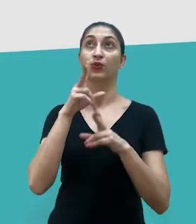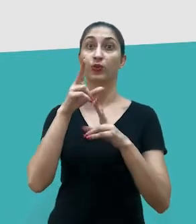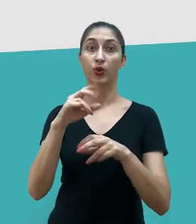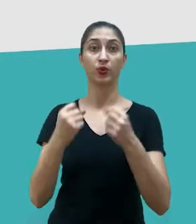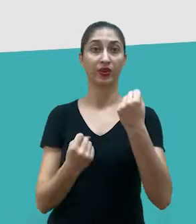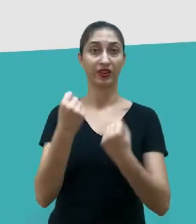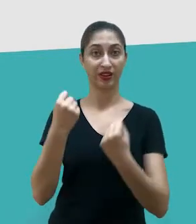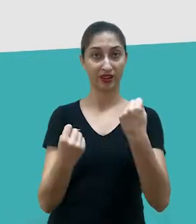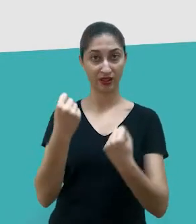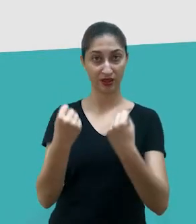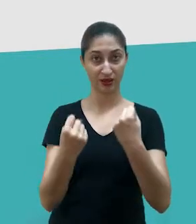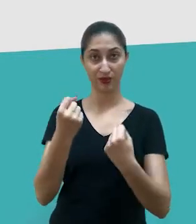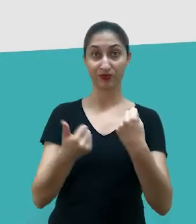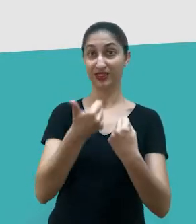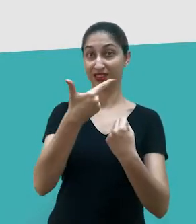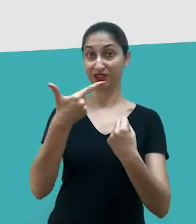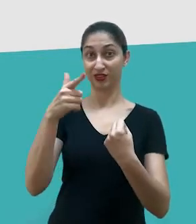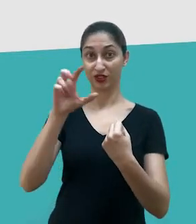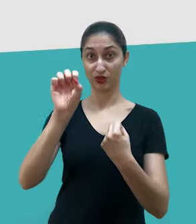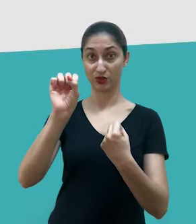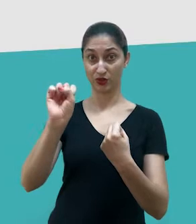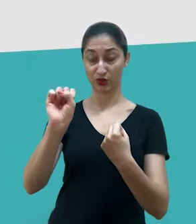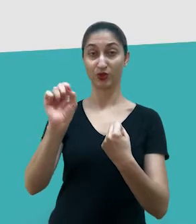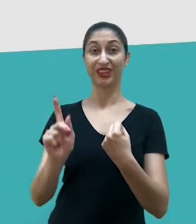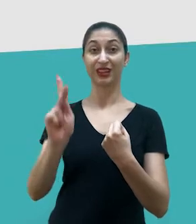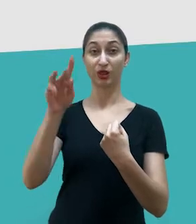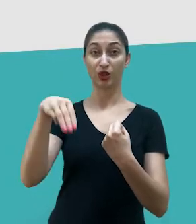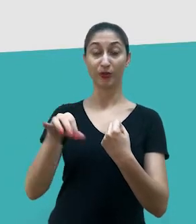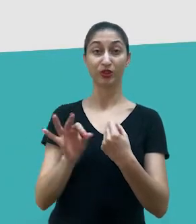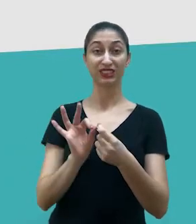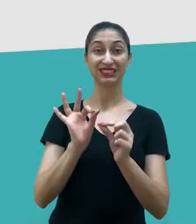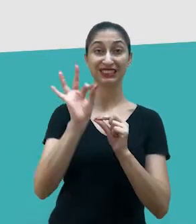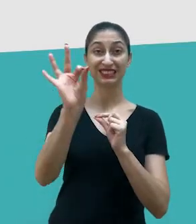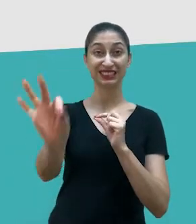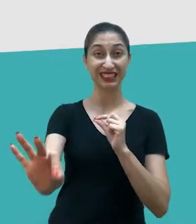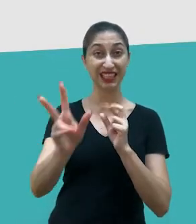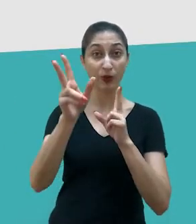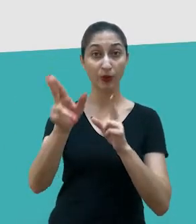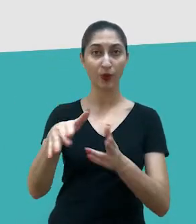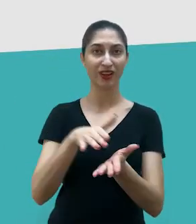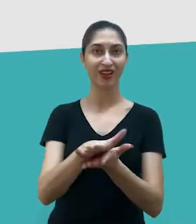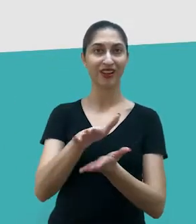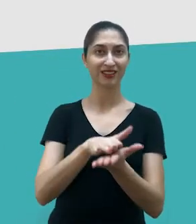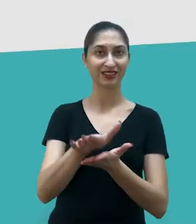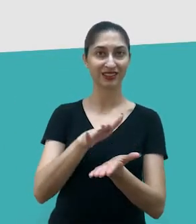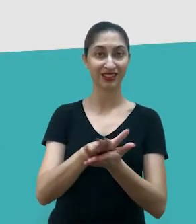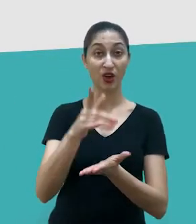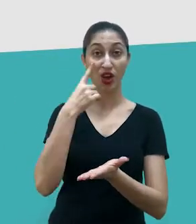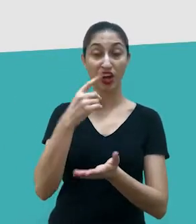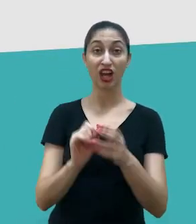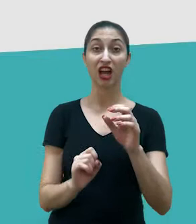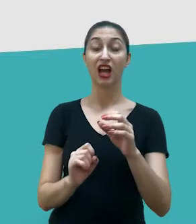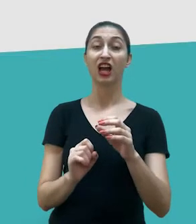a 128 quilômetros de distância. Então, olha o tanto de combustível que a gente